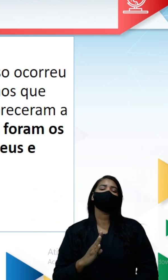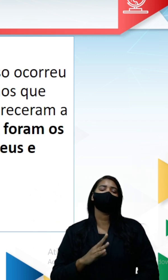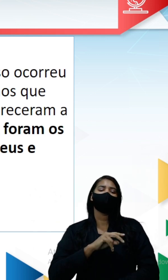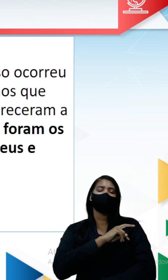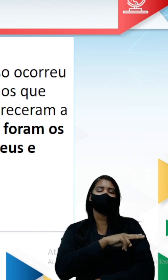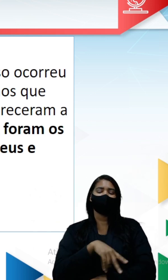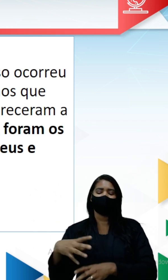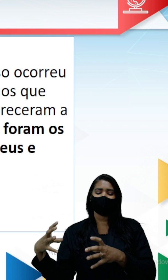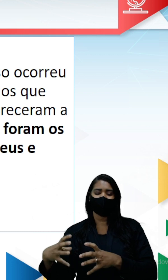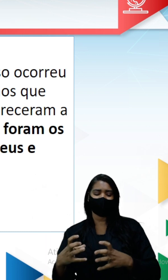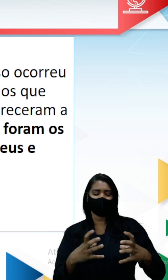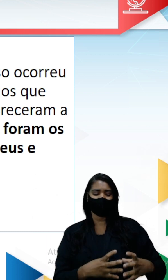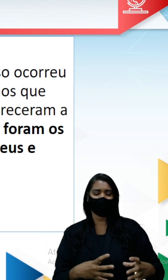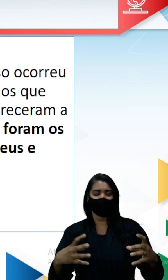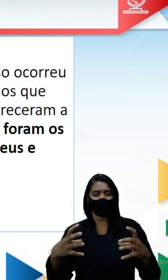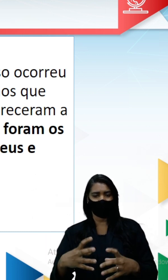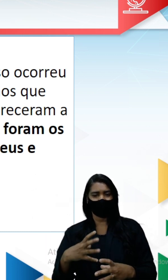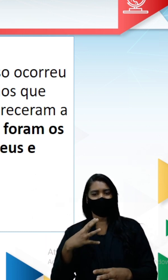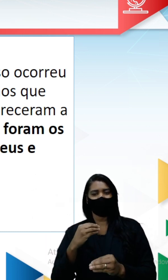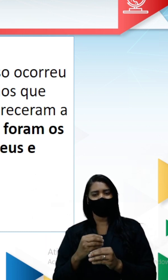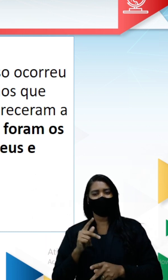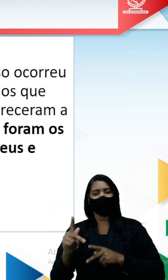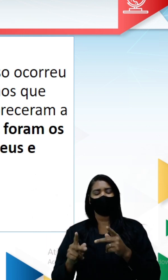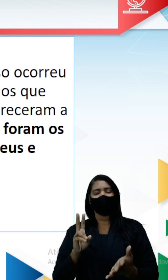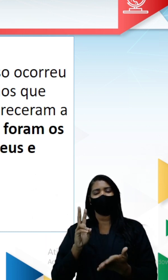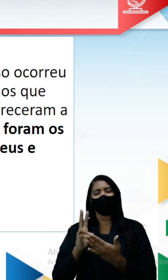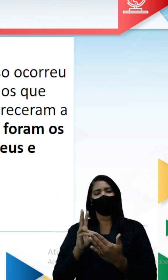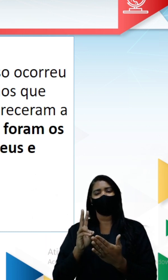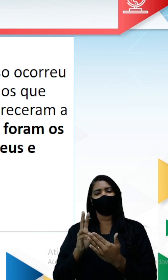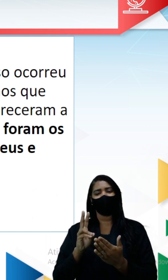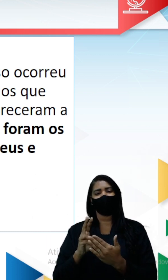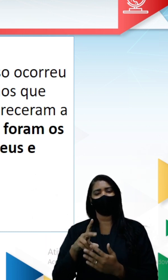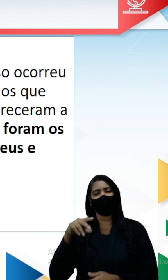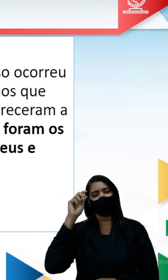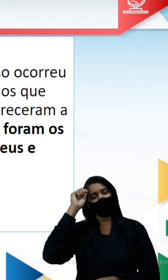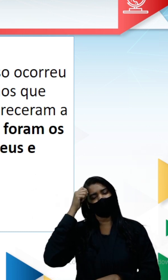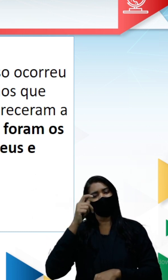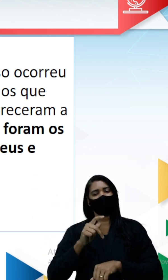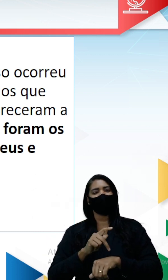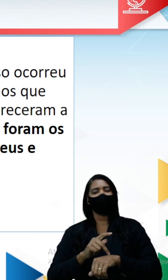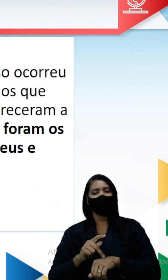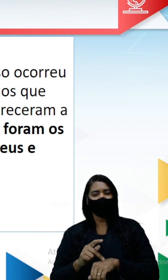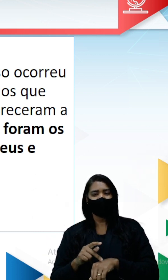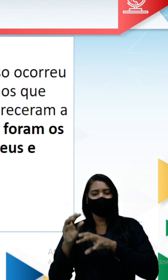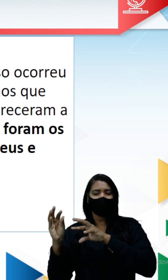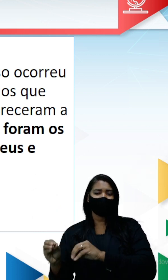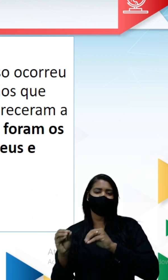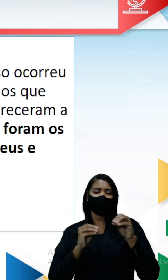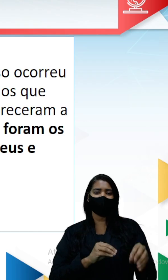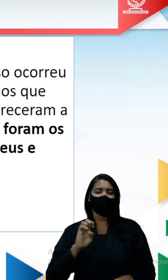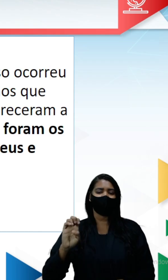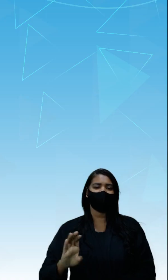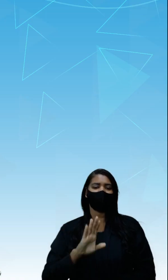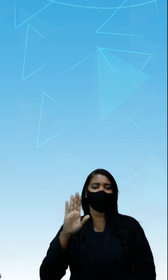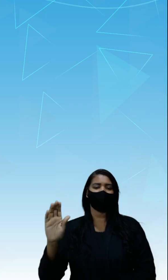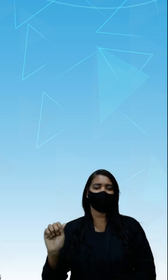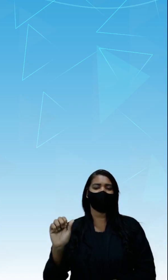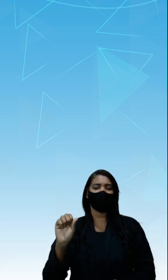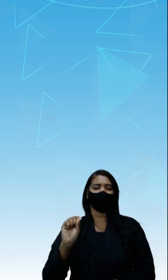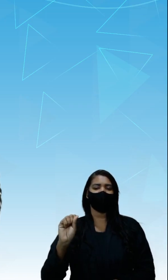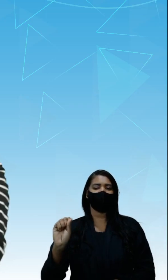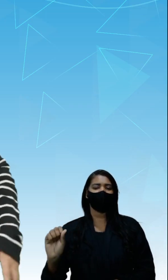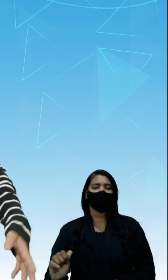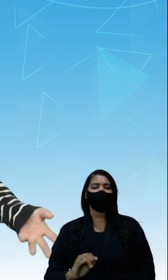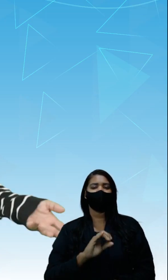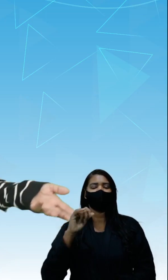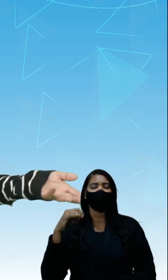esses grupos foram os povos indígenas, africanos, imigrantes europeus e asiáticos, ao